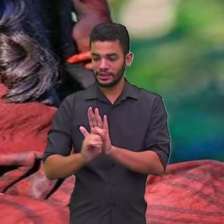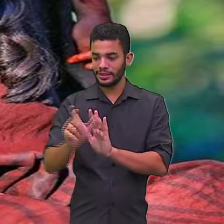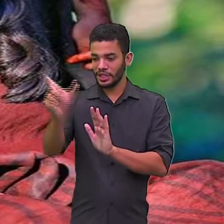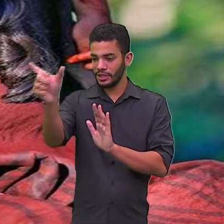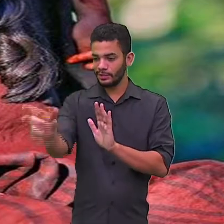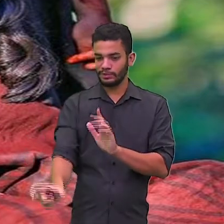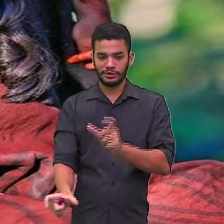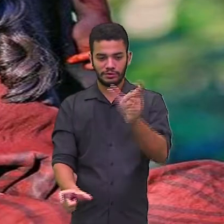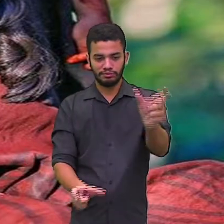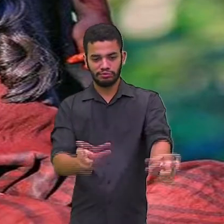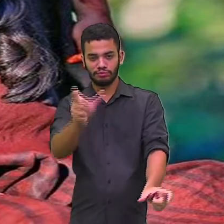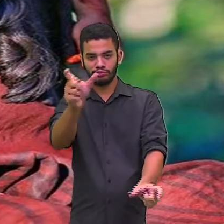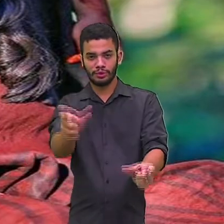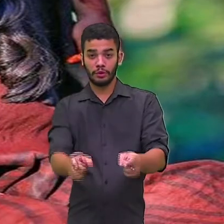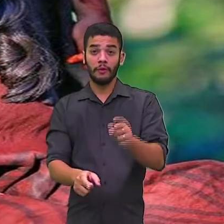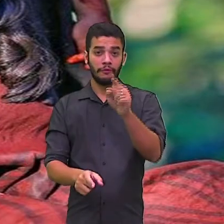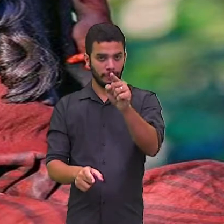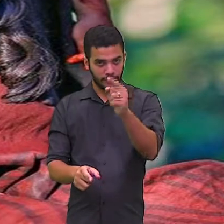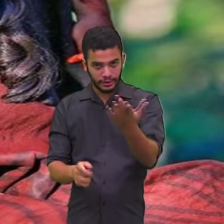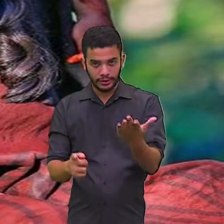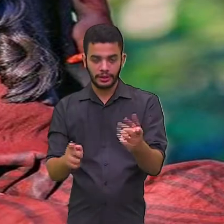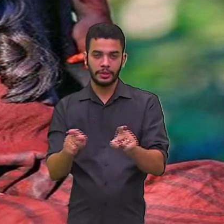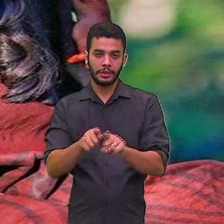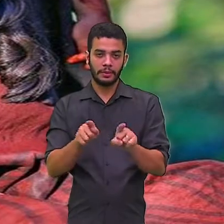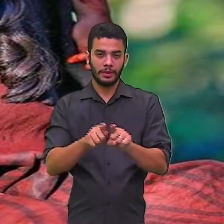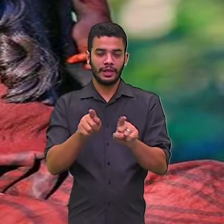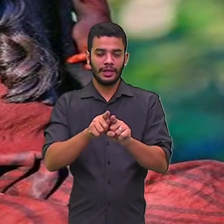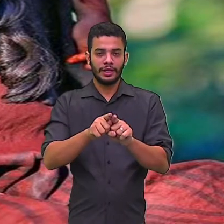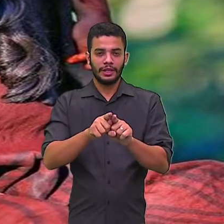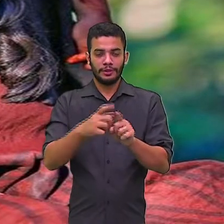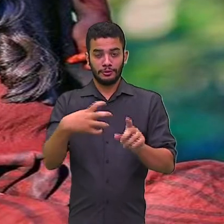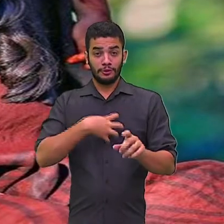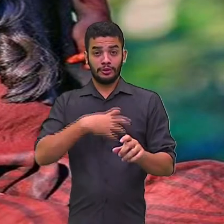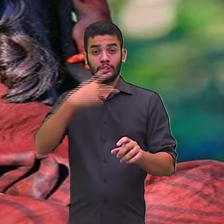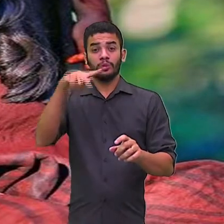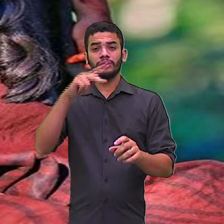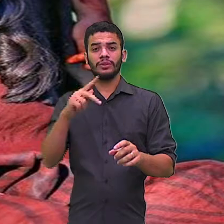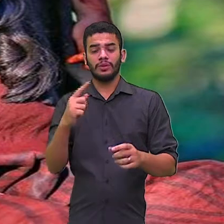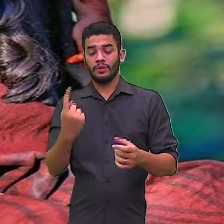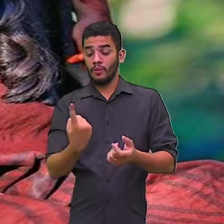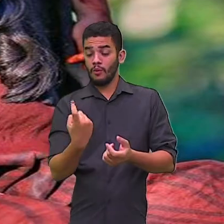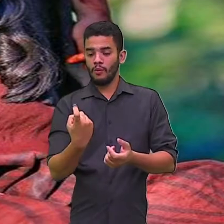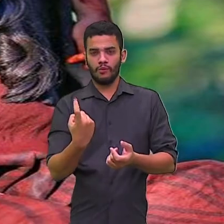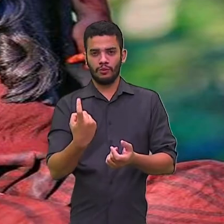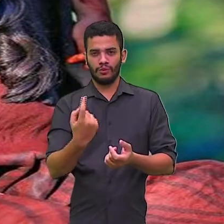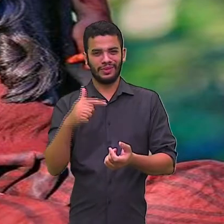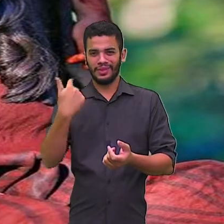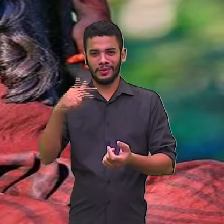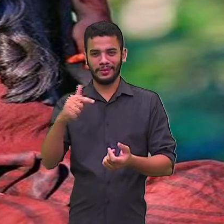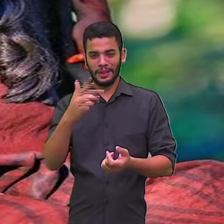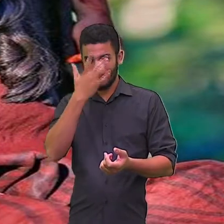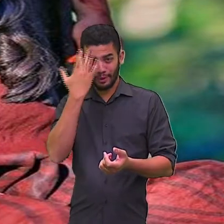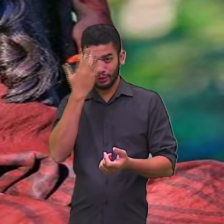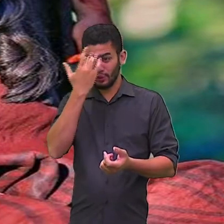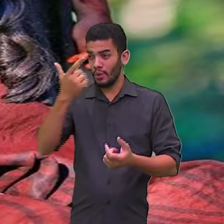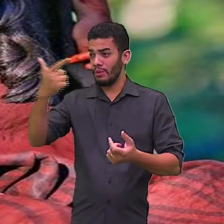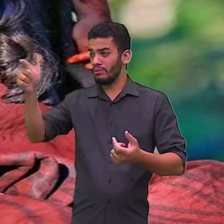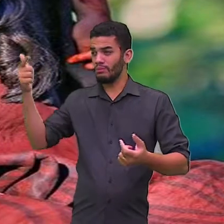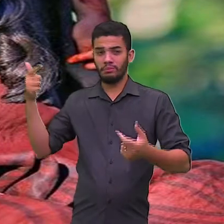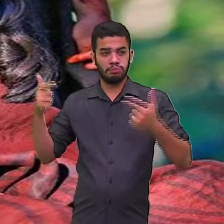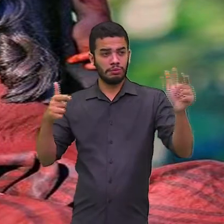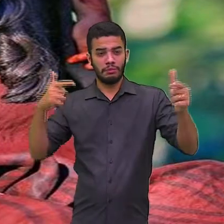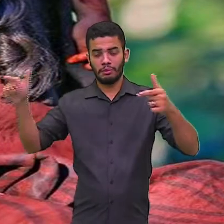Você, estudante, é um ser único. Como você, não existe ninguém. Mas há